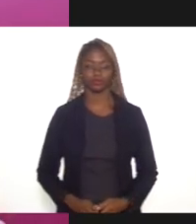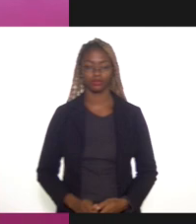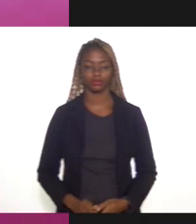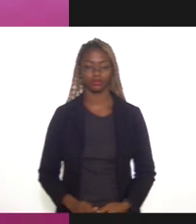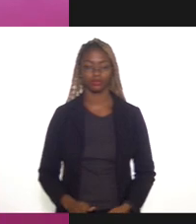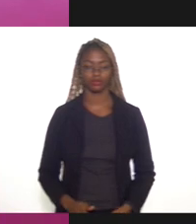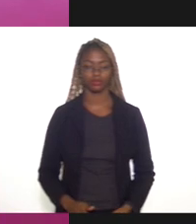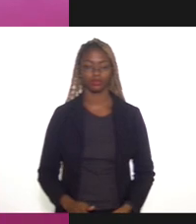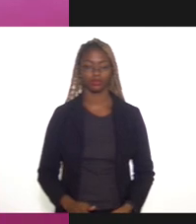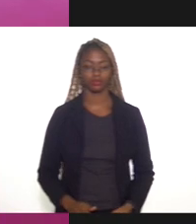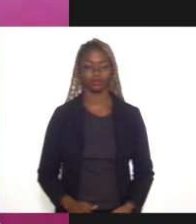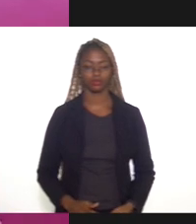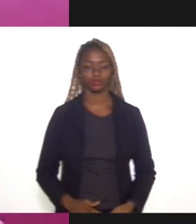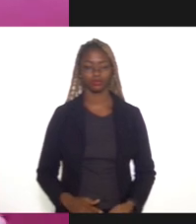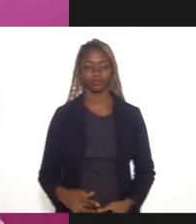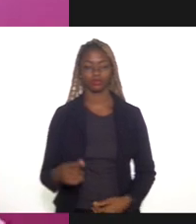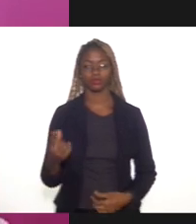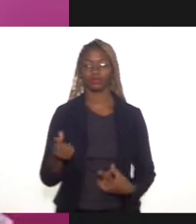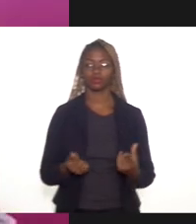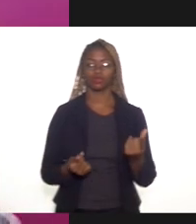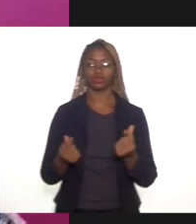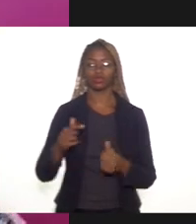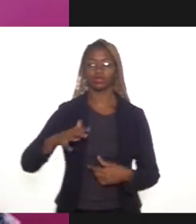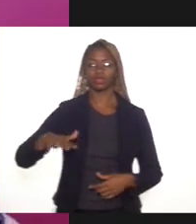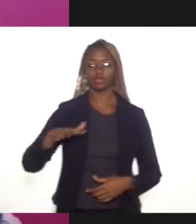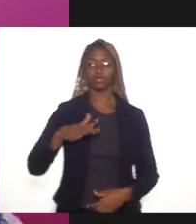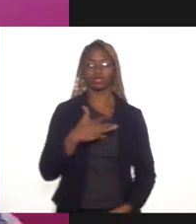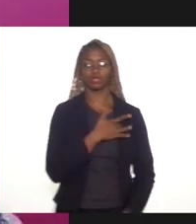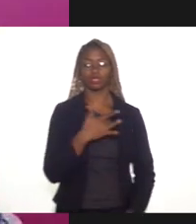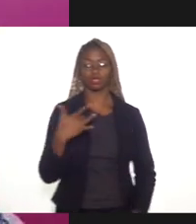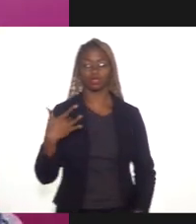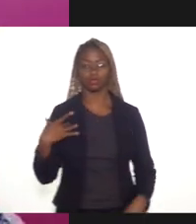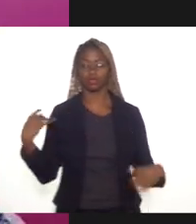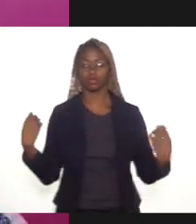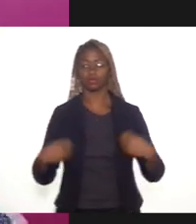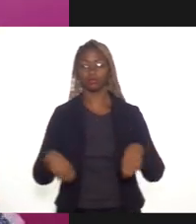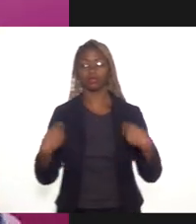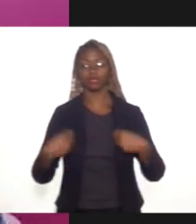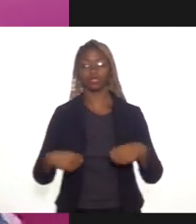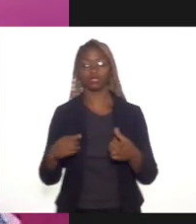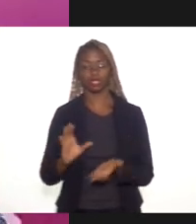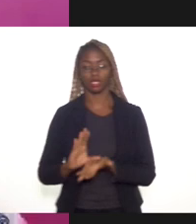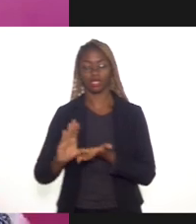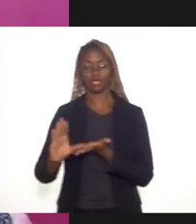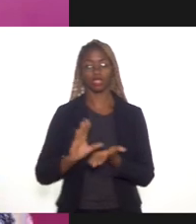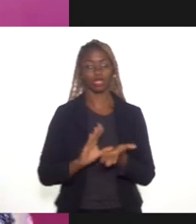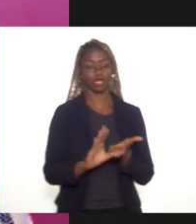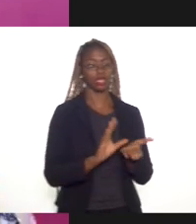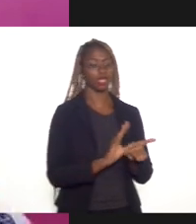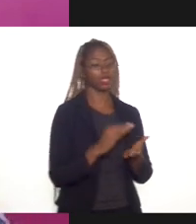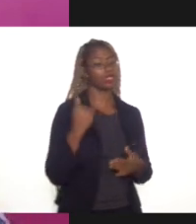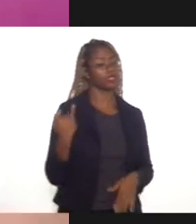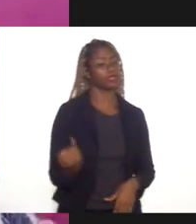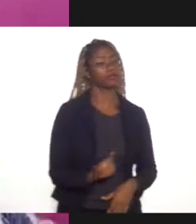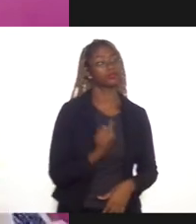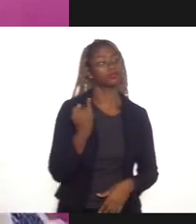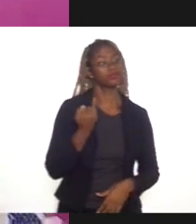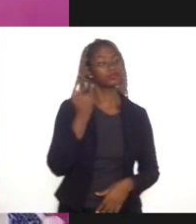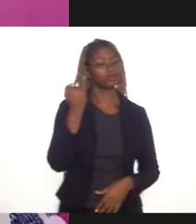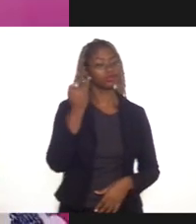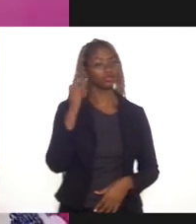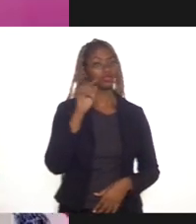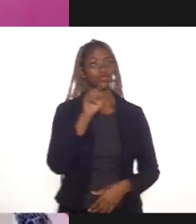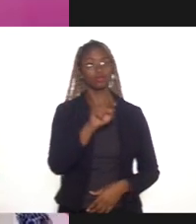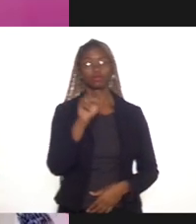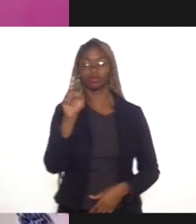o orçamento da área da saúde precisa ter um investimento substantivo para que